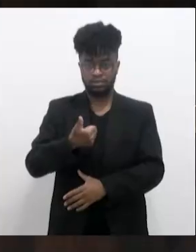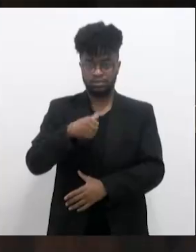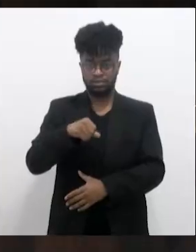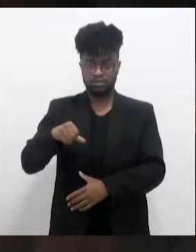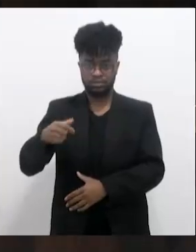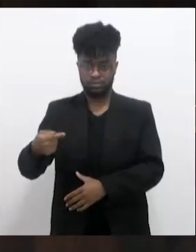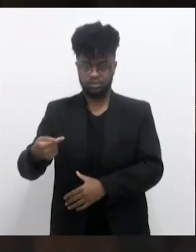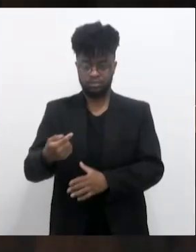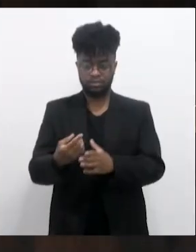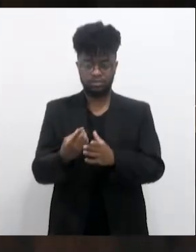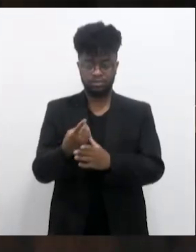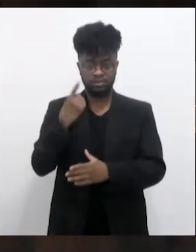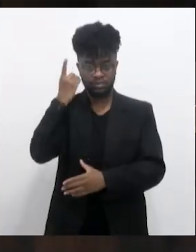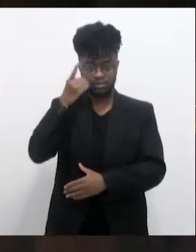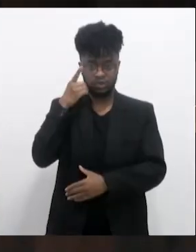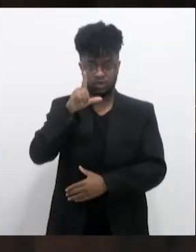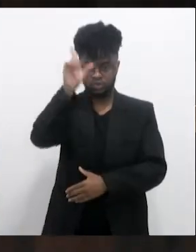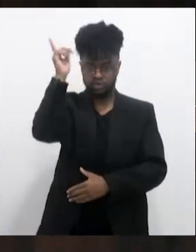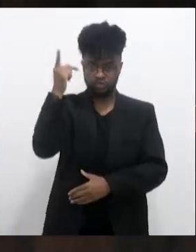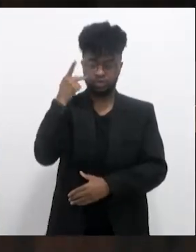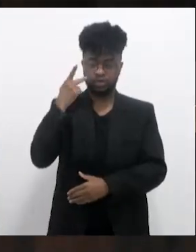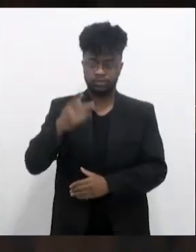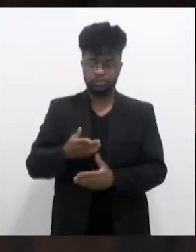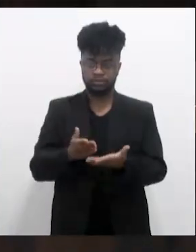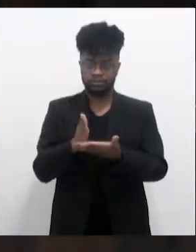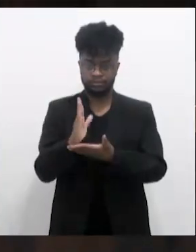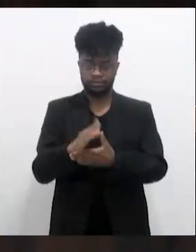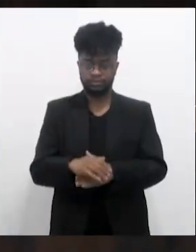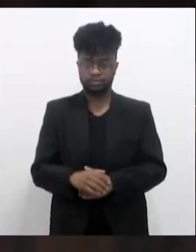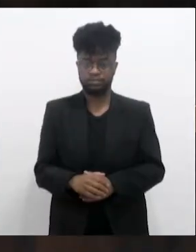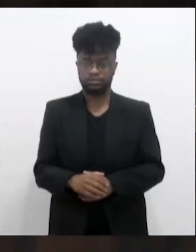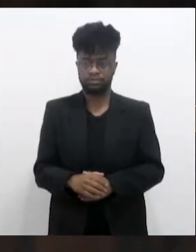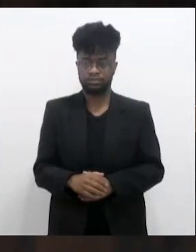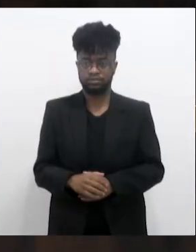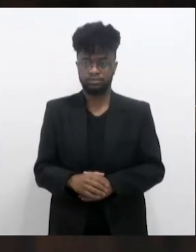1997, deputado Luiz Paulo, aprovado.